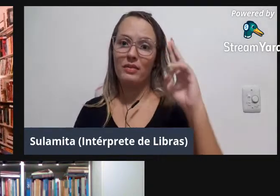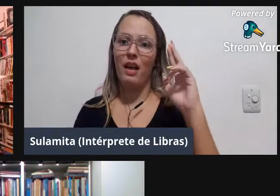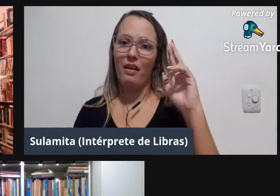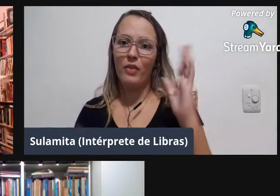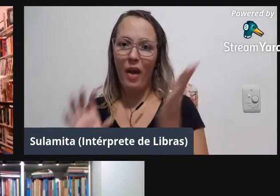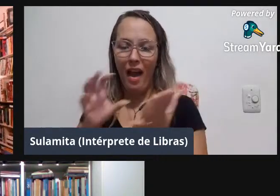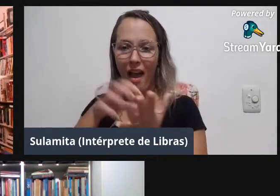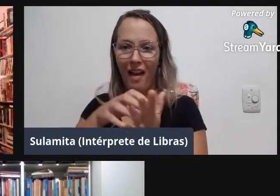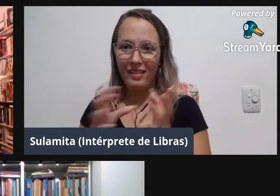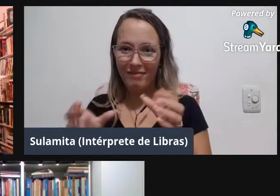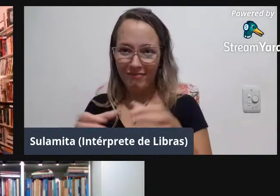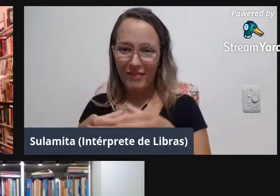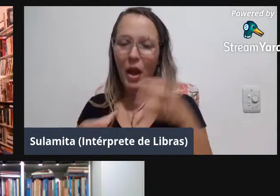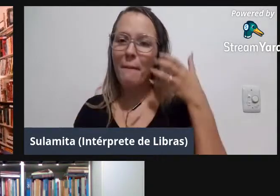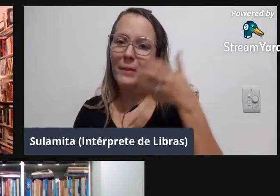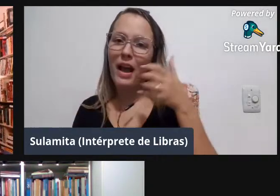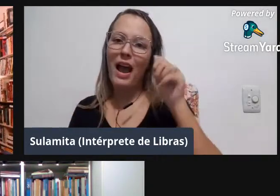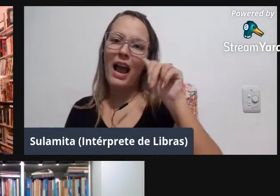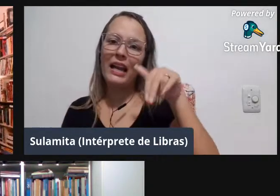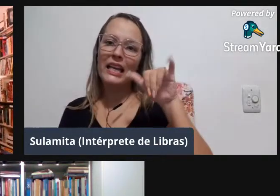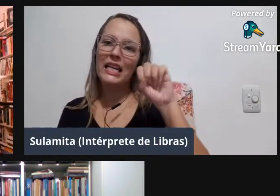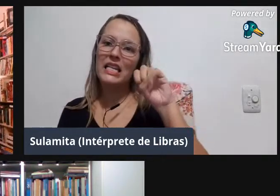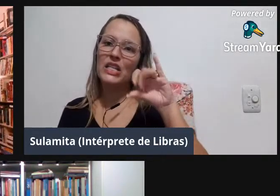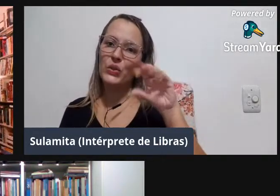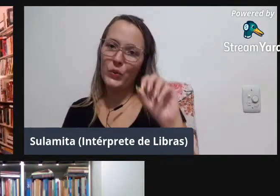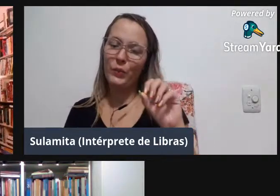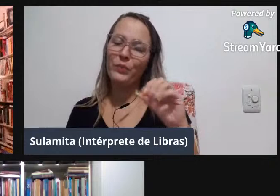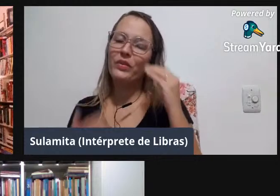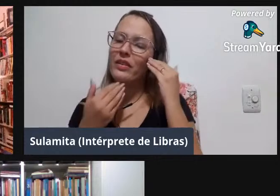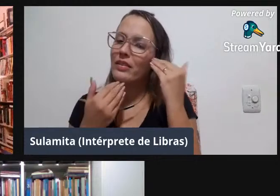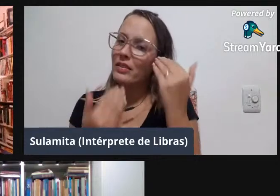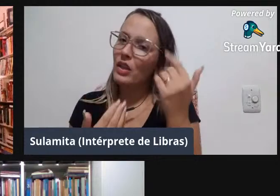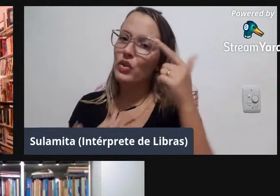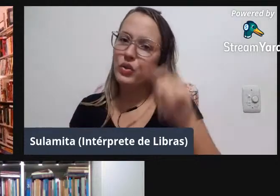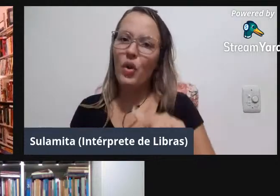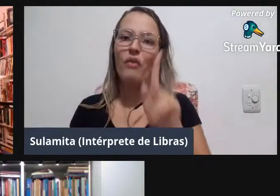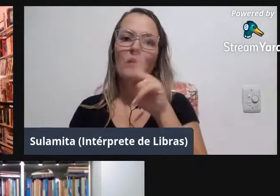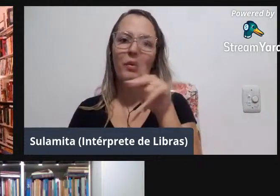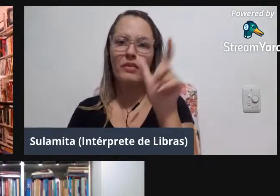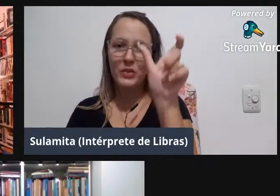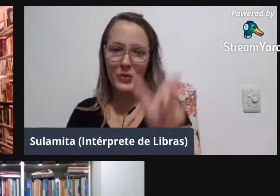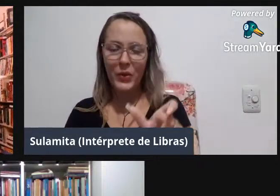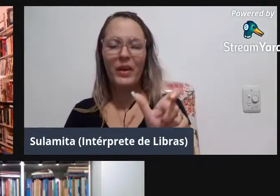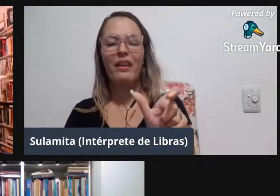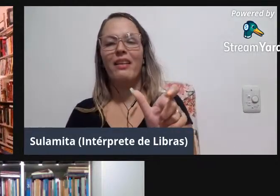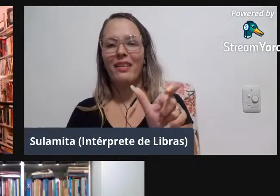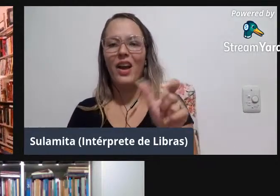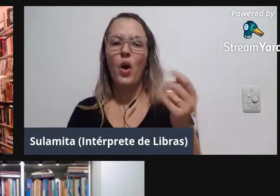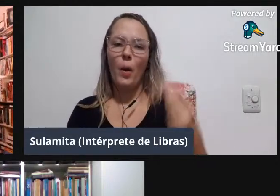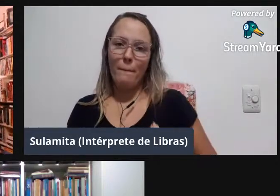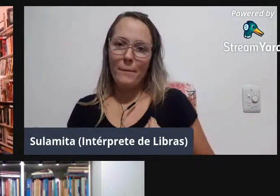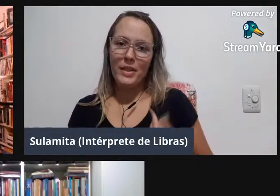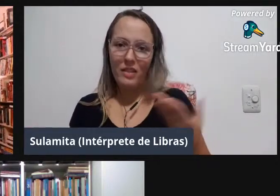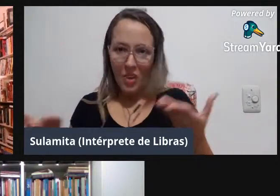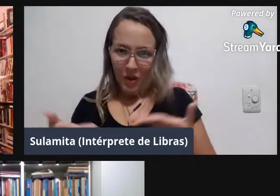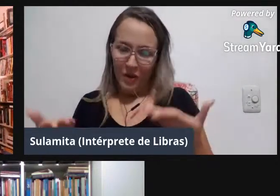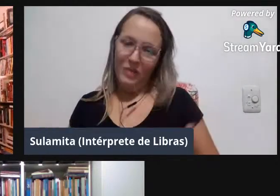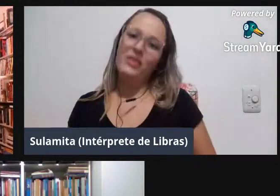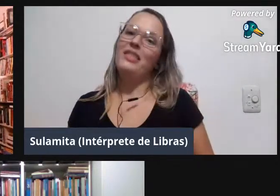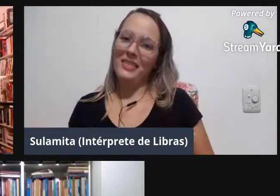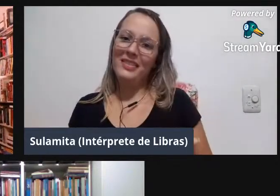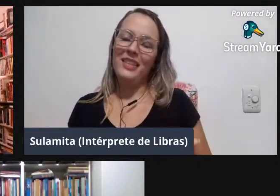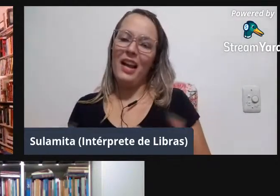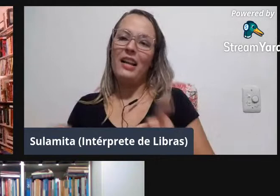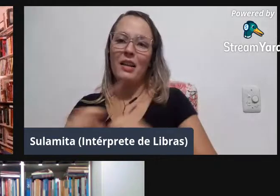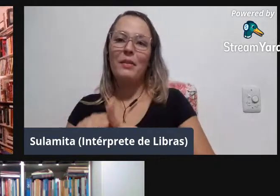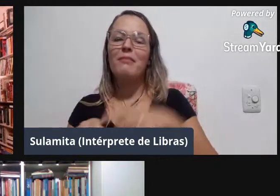Teixeira. Então, reitero meus profundos agradecimentos à Súria por ter aberto espaço na sua agenda, por estar aqui conosco, trazer questões tão